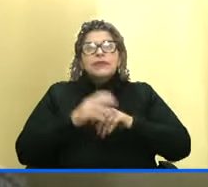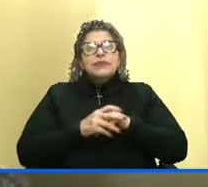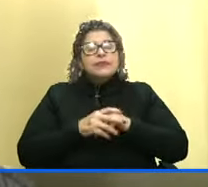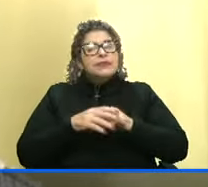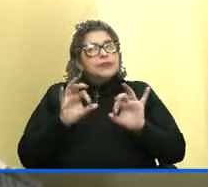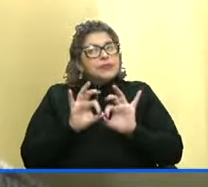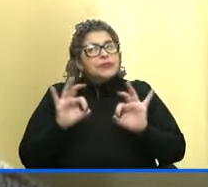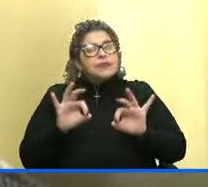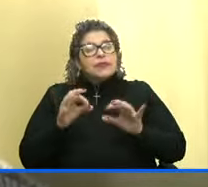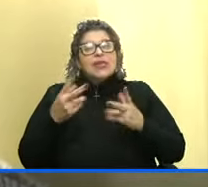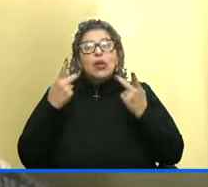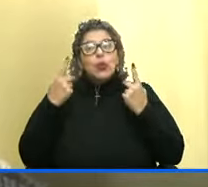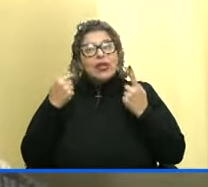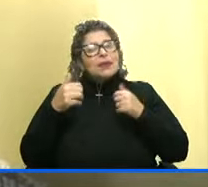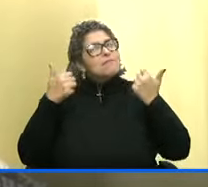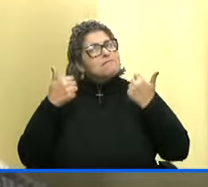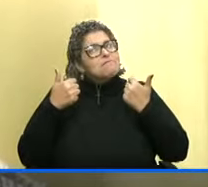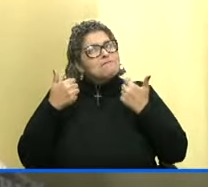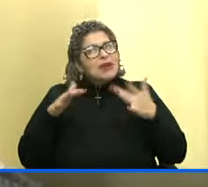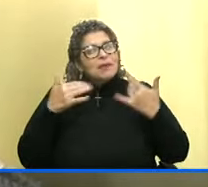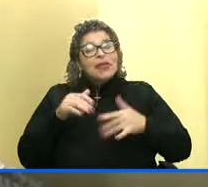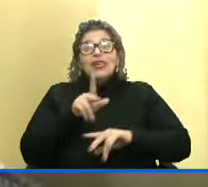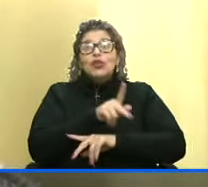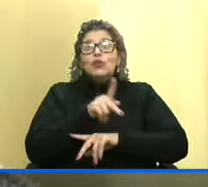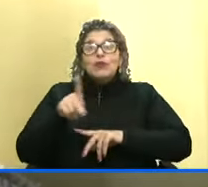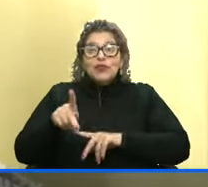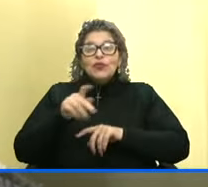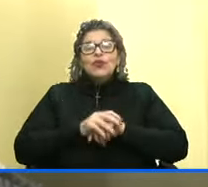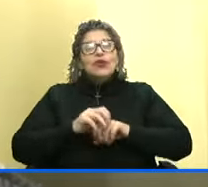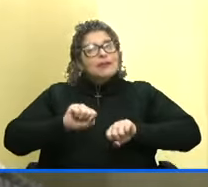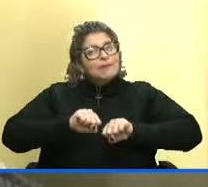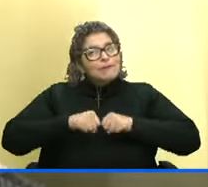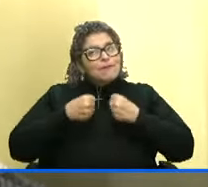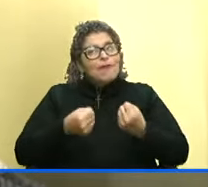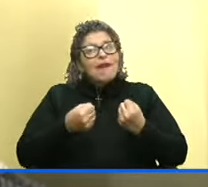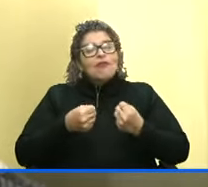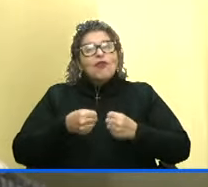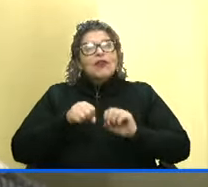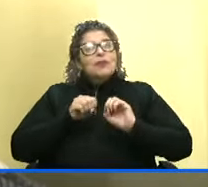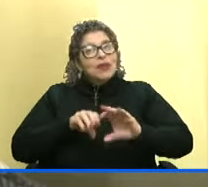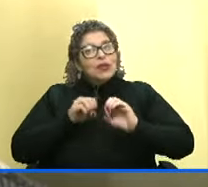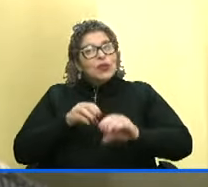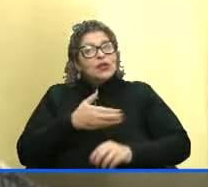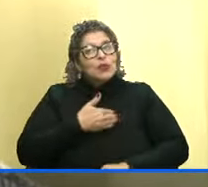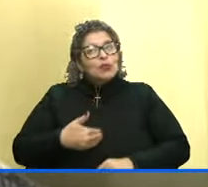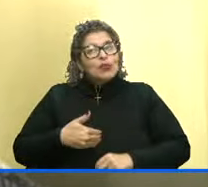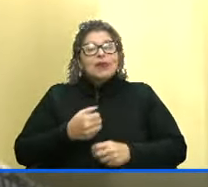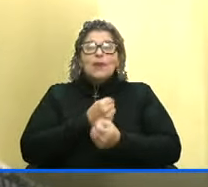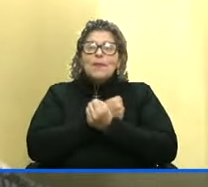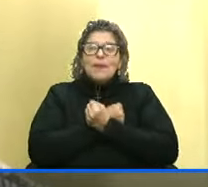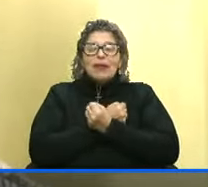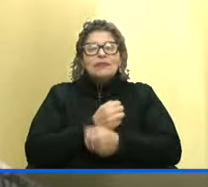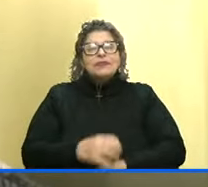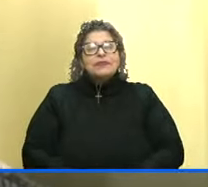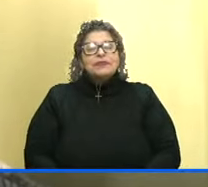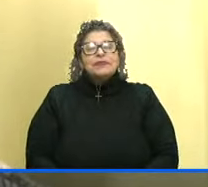tranquilidade. Então, parabéns a todos os educadores e a todos os lutadores pela educação pública. Um abraço.